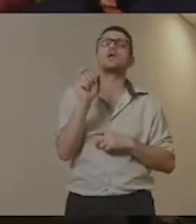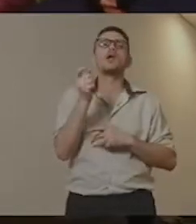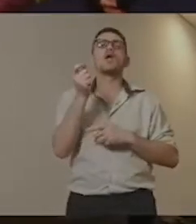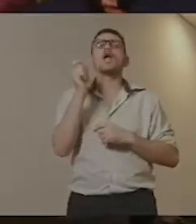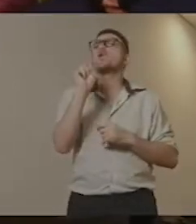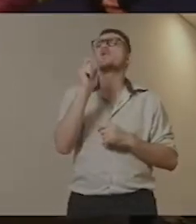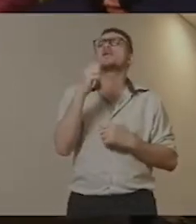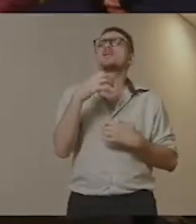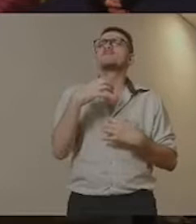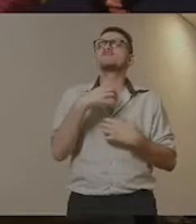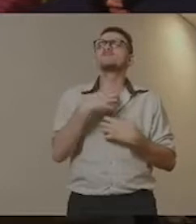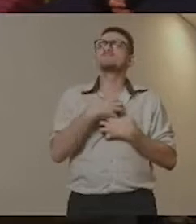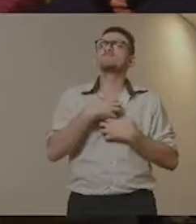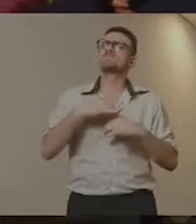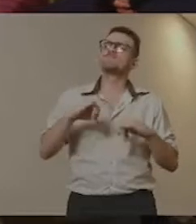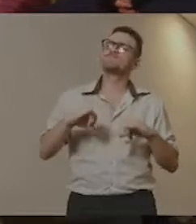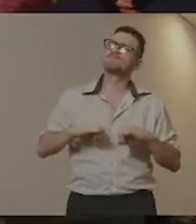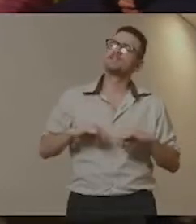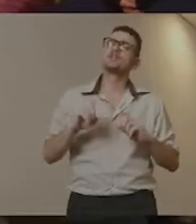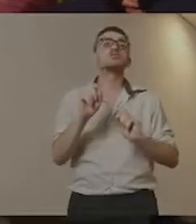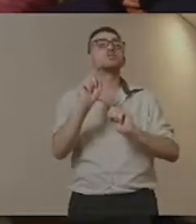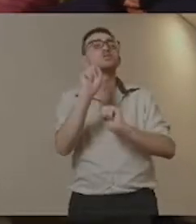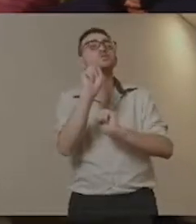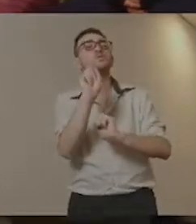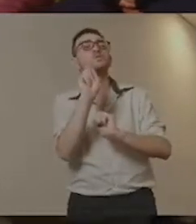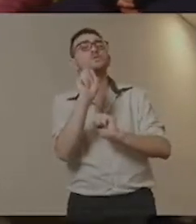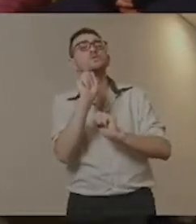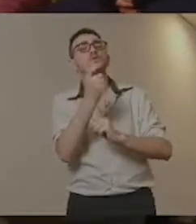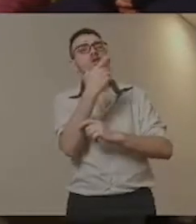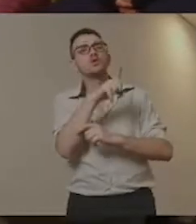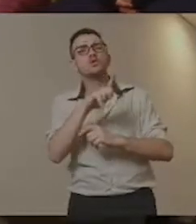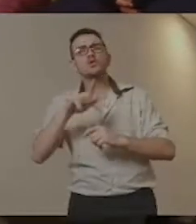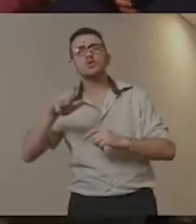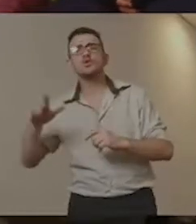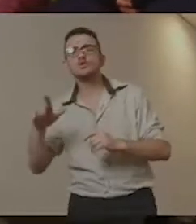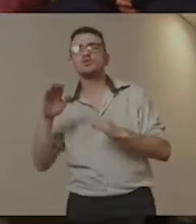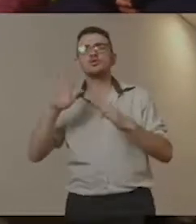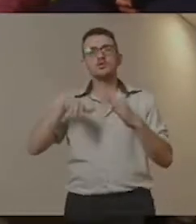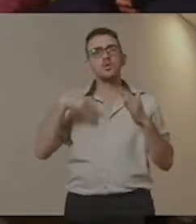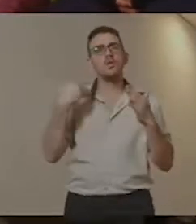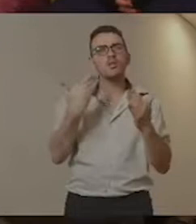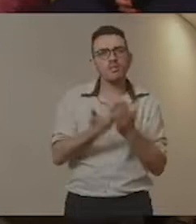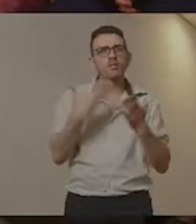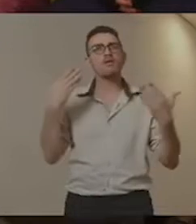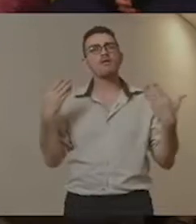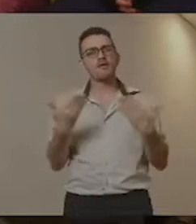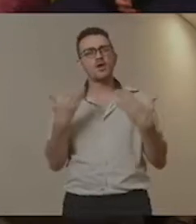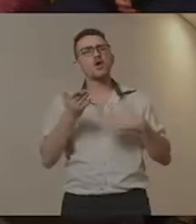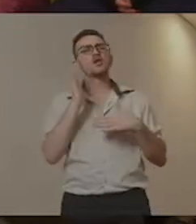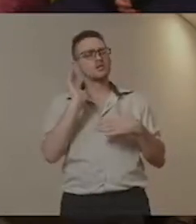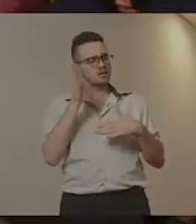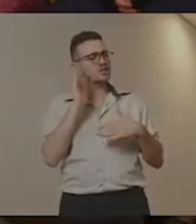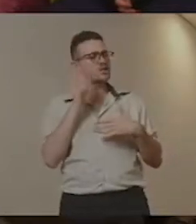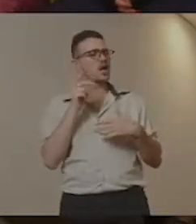sofrido e o que continua sendo nesse momento que já faz um tempo que a gente